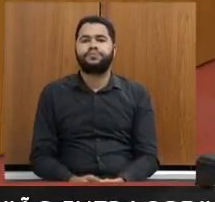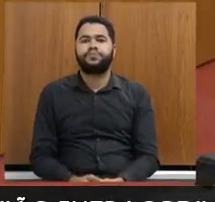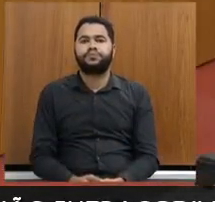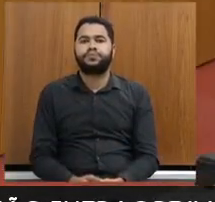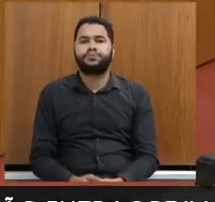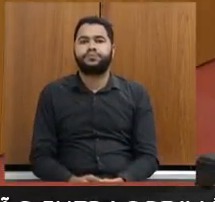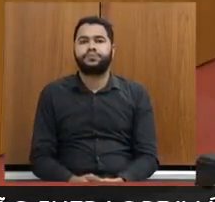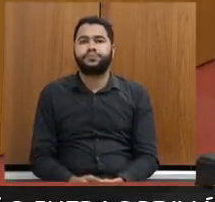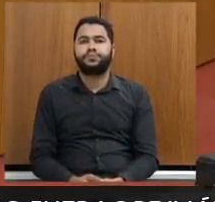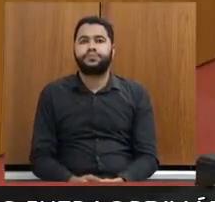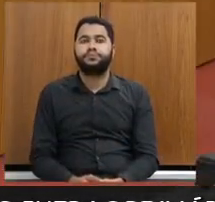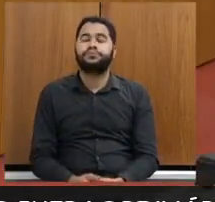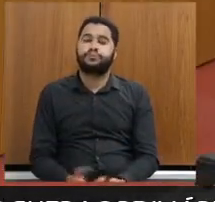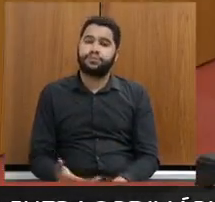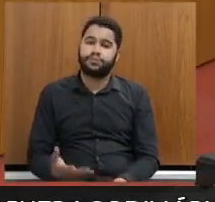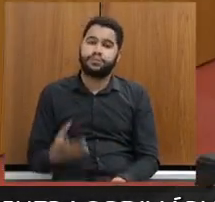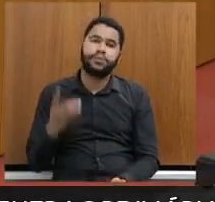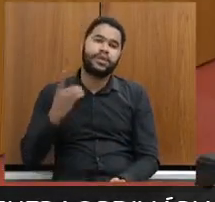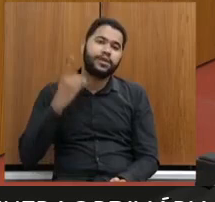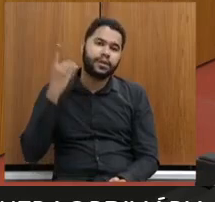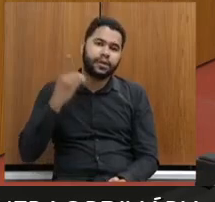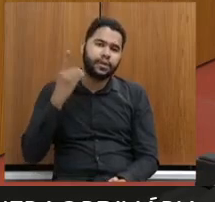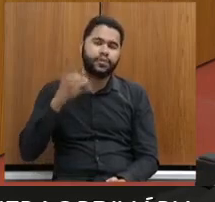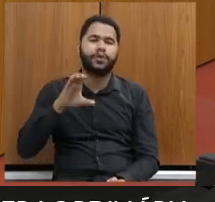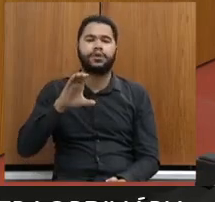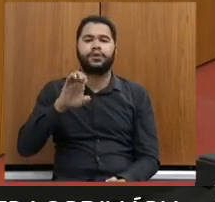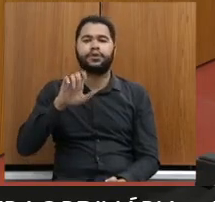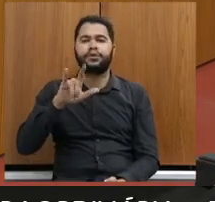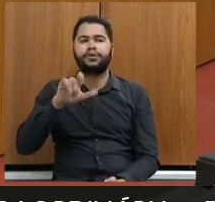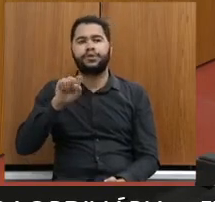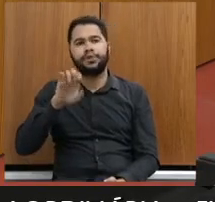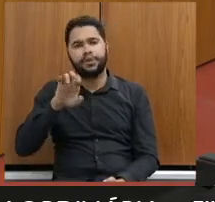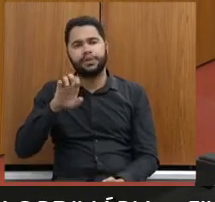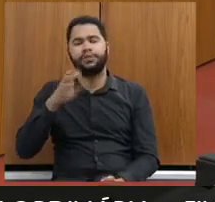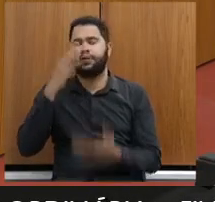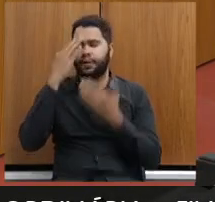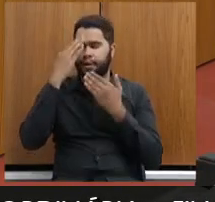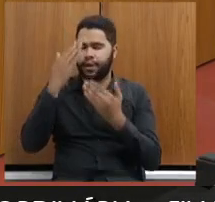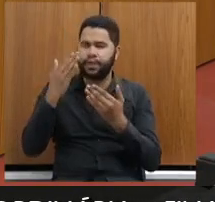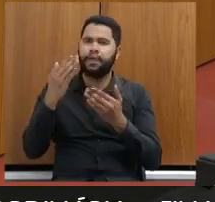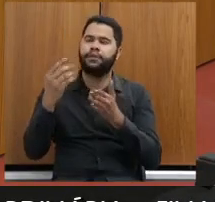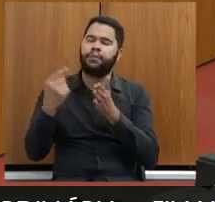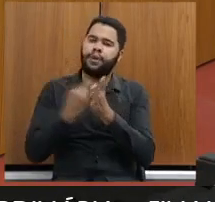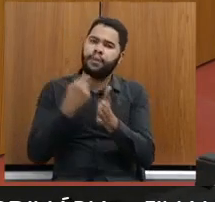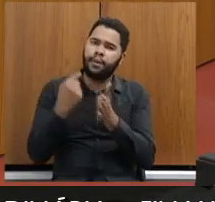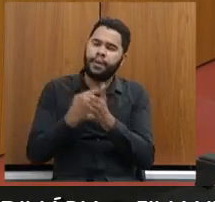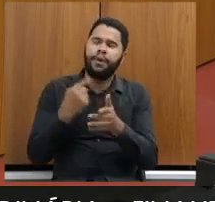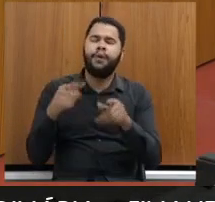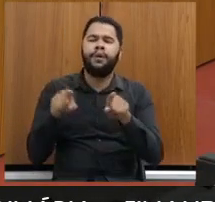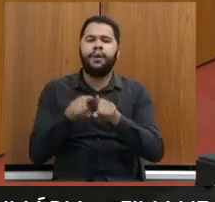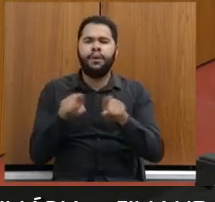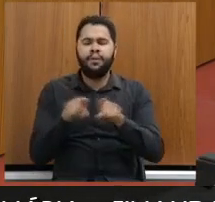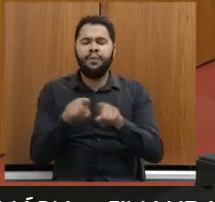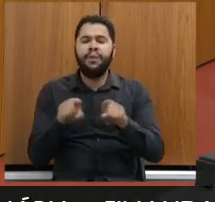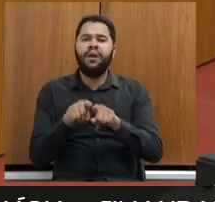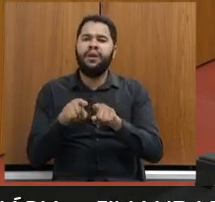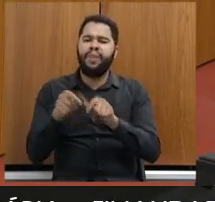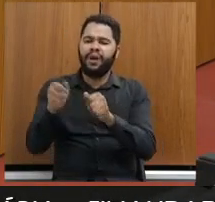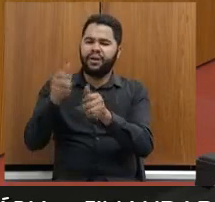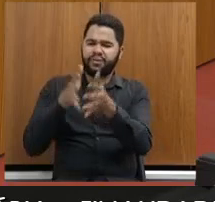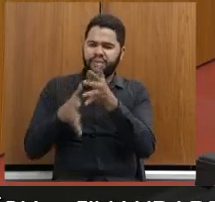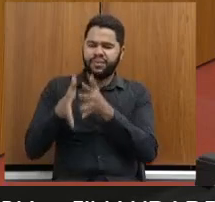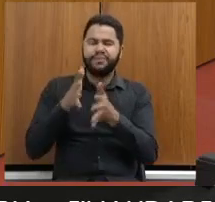o deputado as eles primeiro agradeço e pelas suas colocações pela pergunta e essa modernização